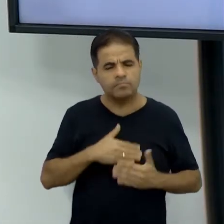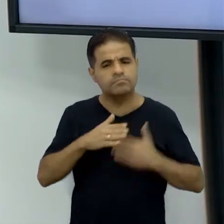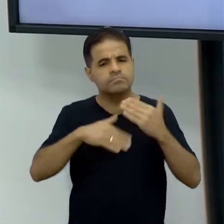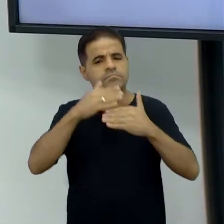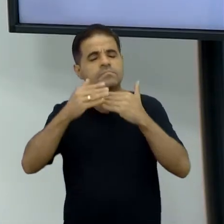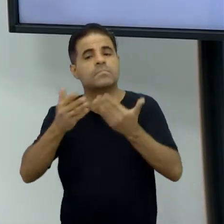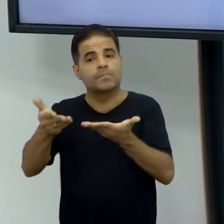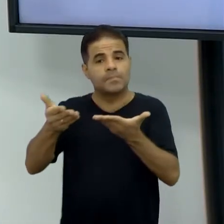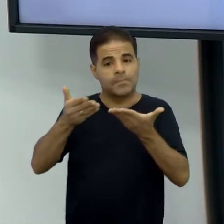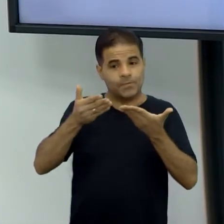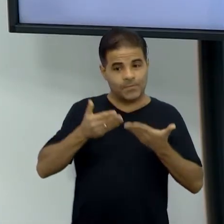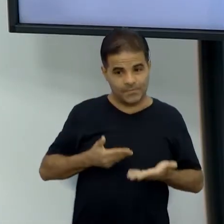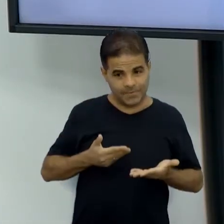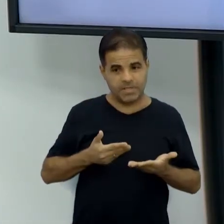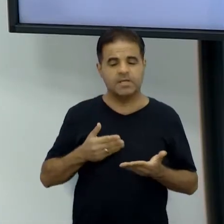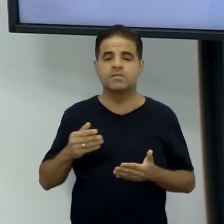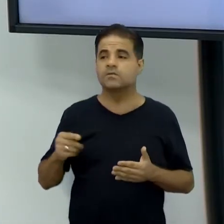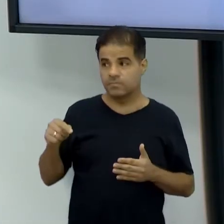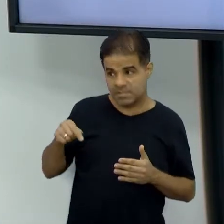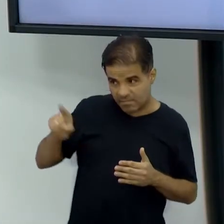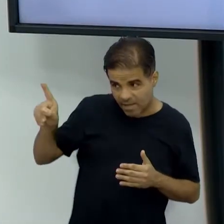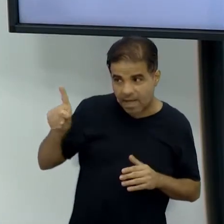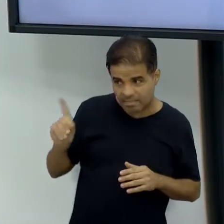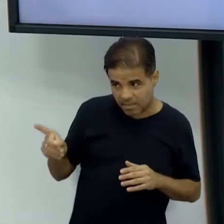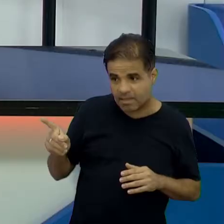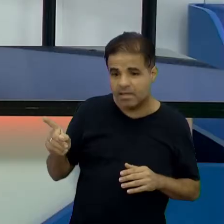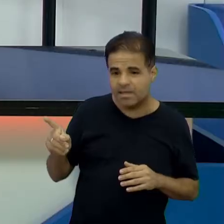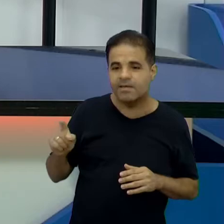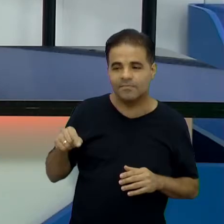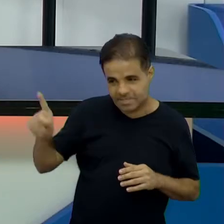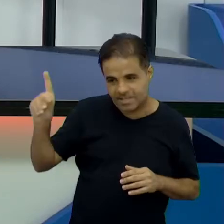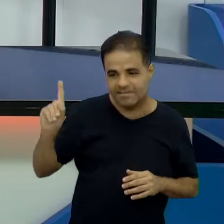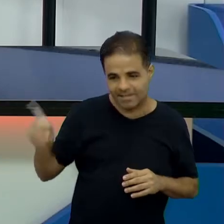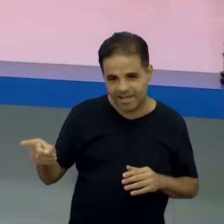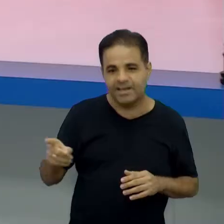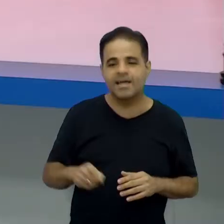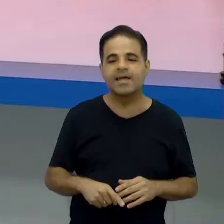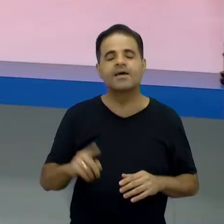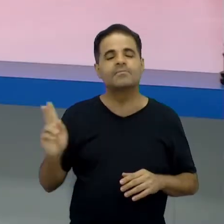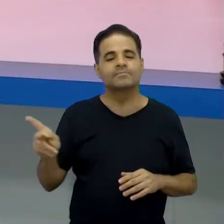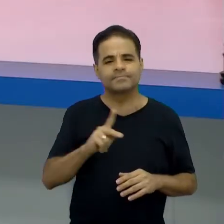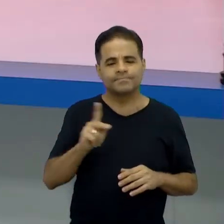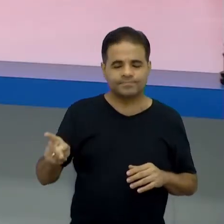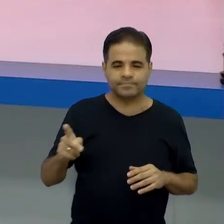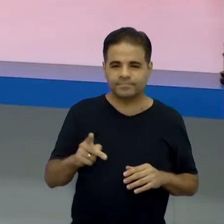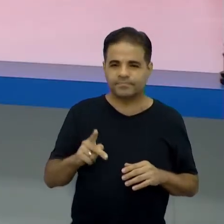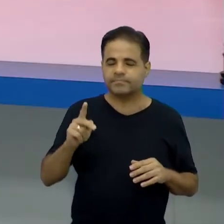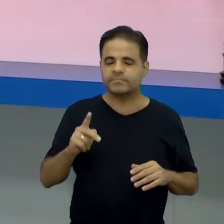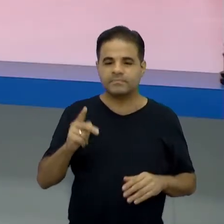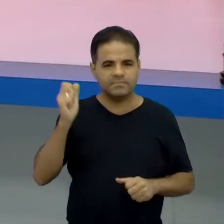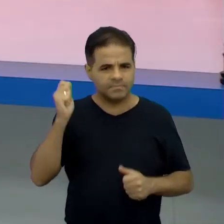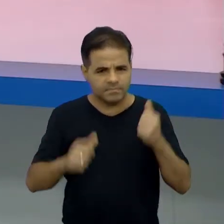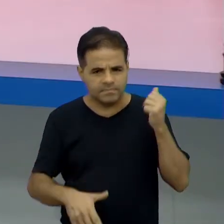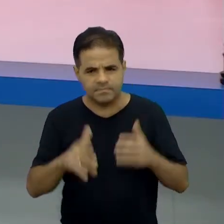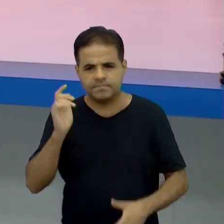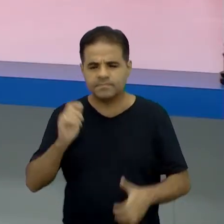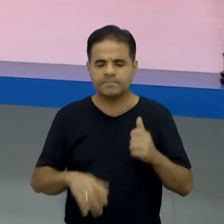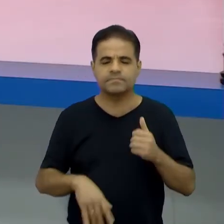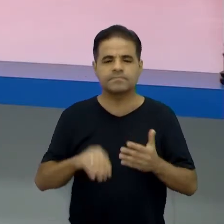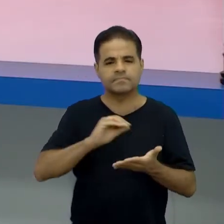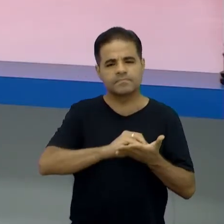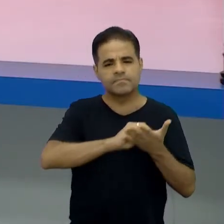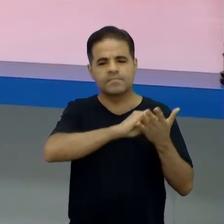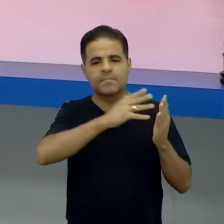que eu fiz o convite, meio assim, você vai, né, Osmar? Pois é, né, a professora Mara fez o convite, tá aí dentro do